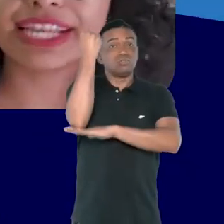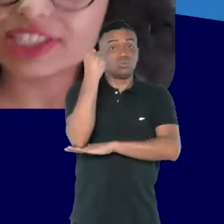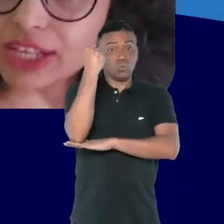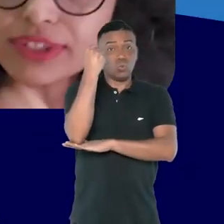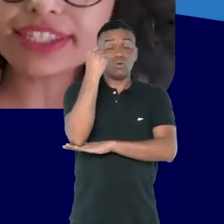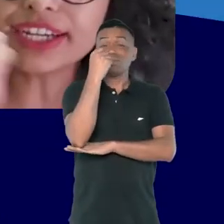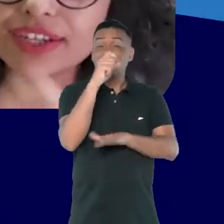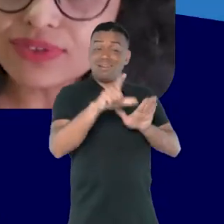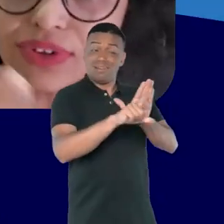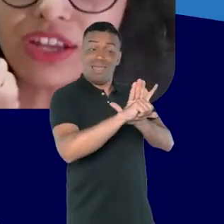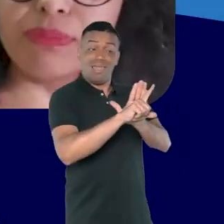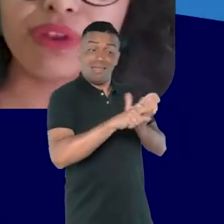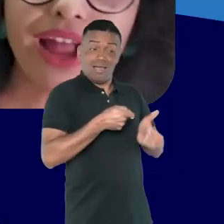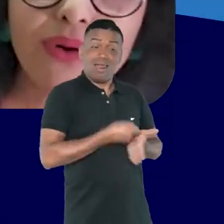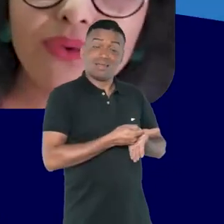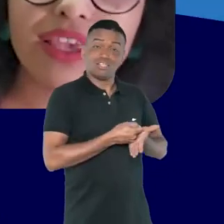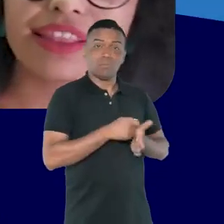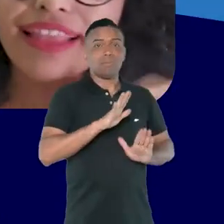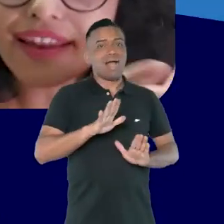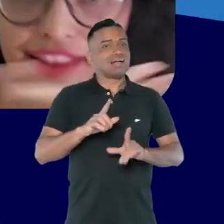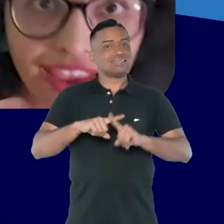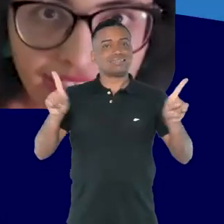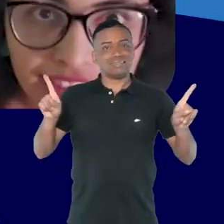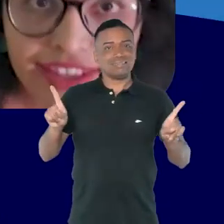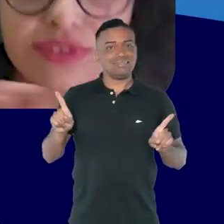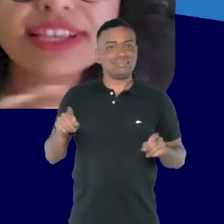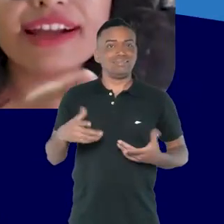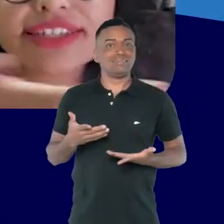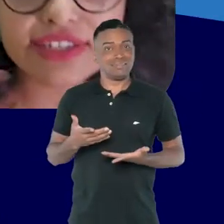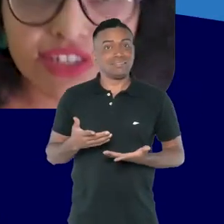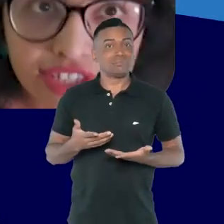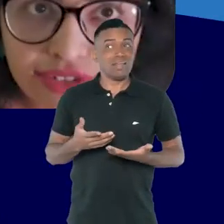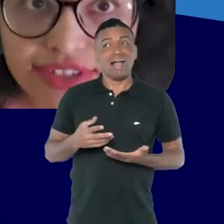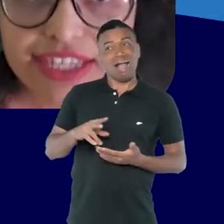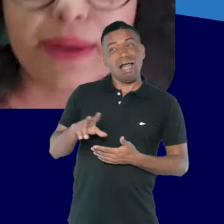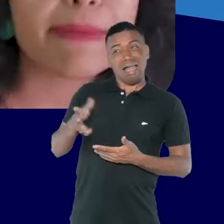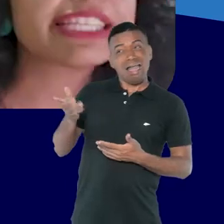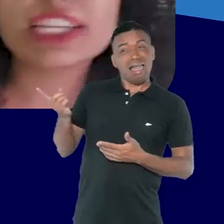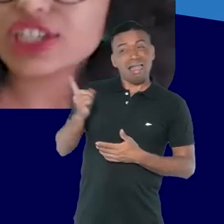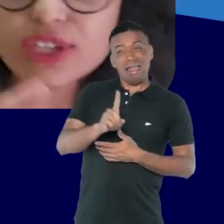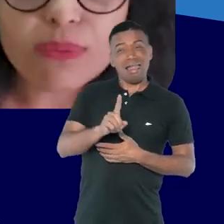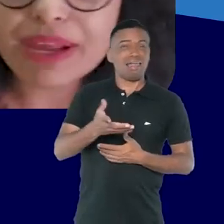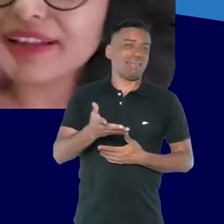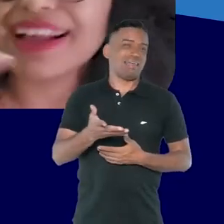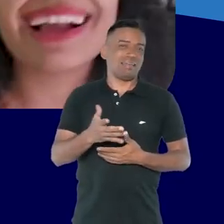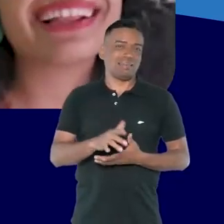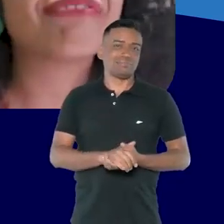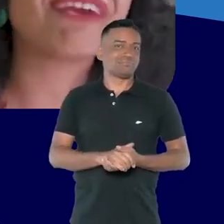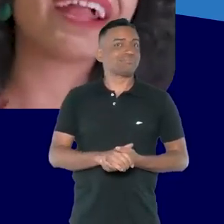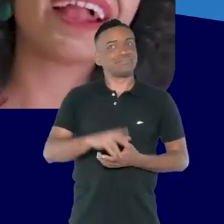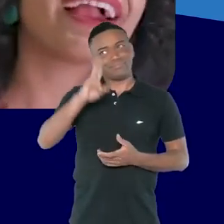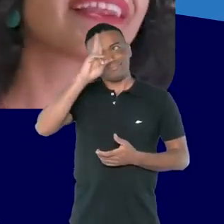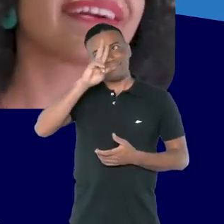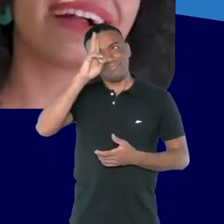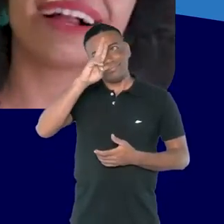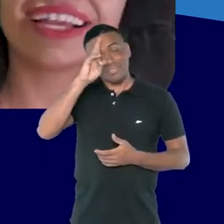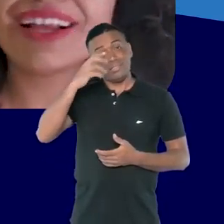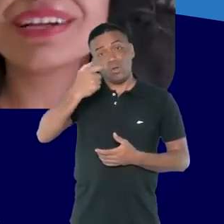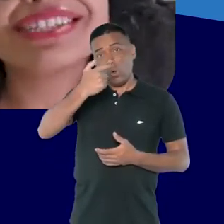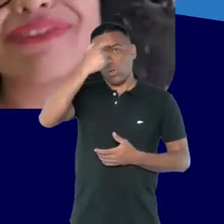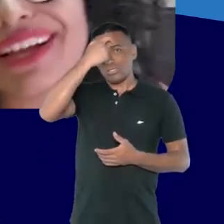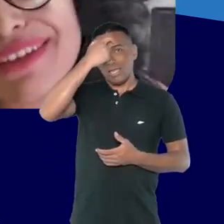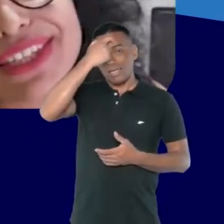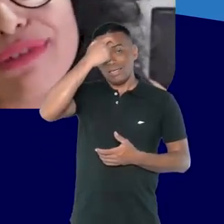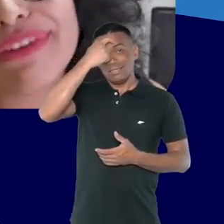sozinho. Parece que a gente está lutando por algo que está na lei, que nos é garantida, mas que a gente não... lá vem ela. Não,